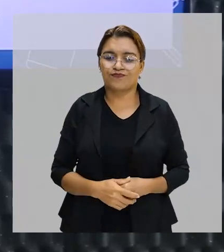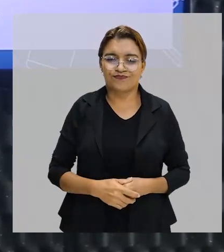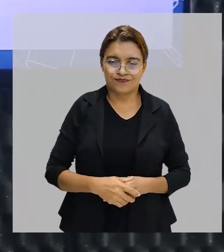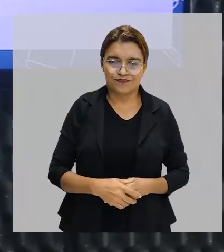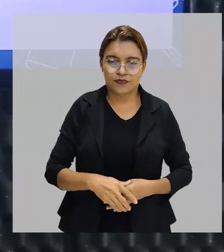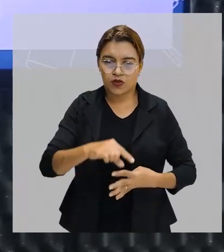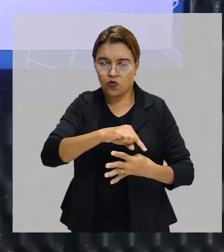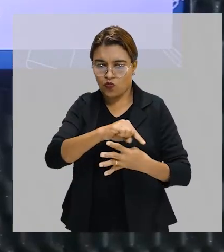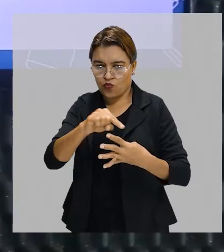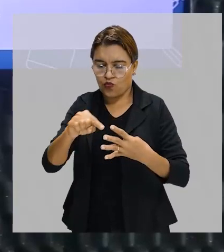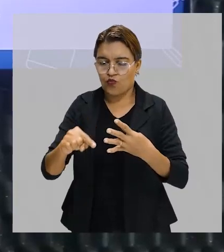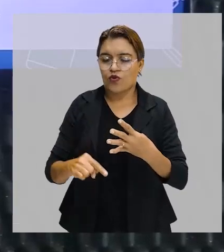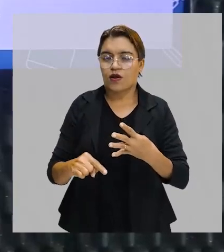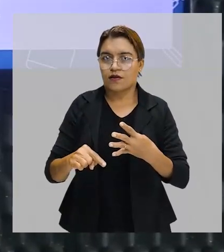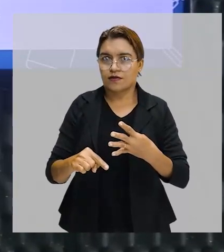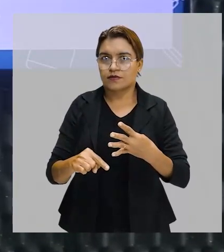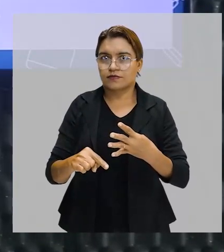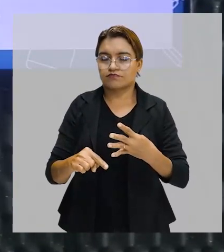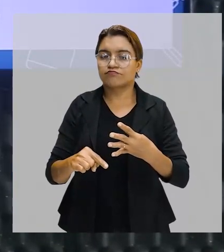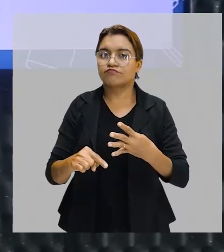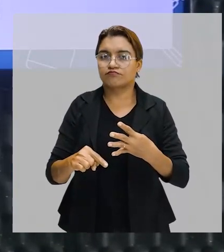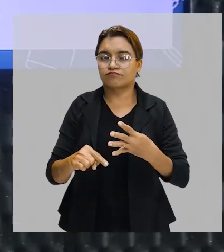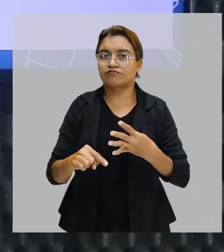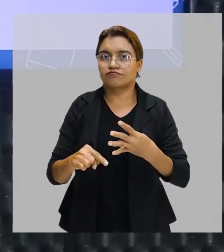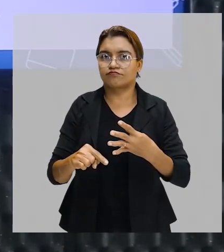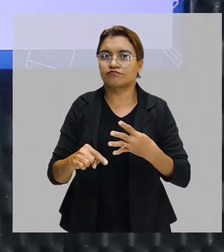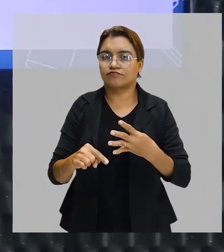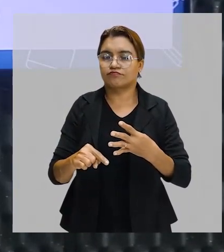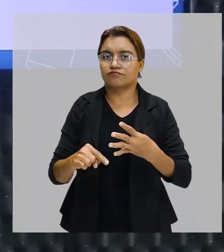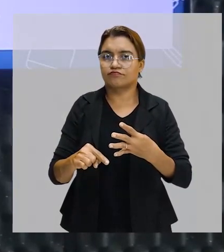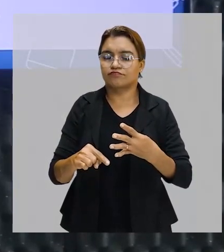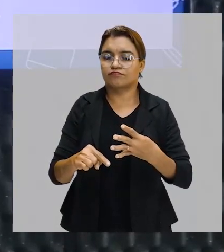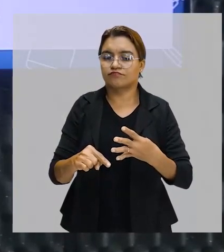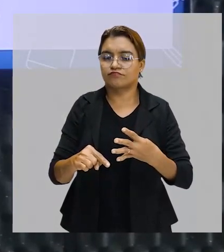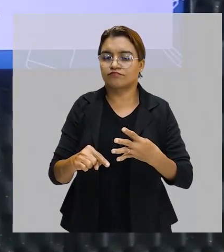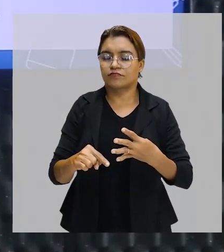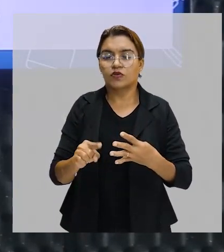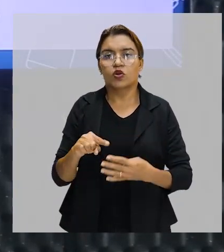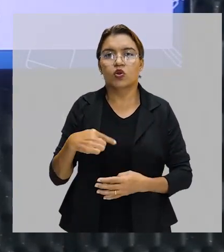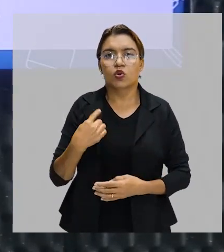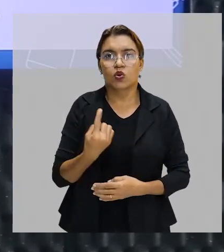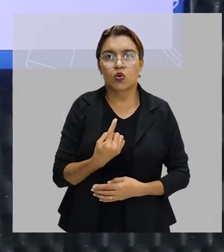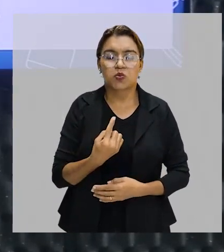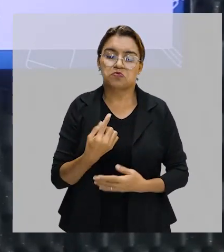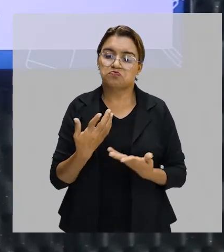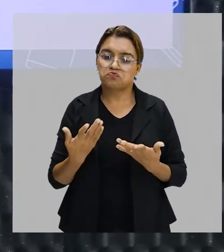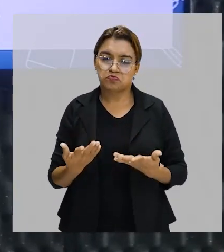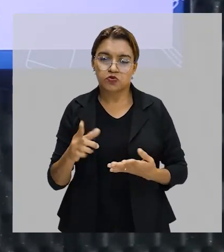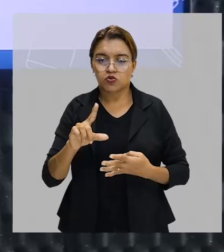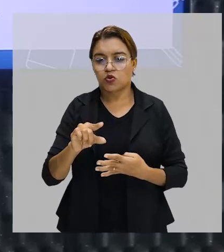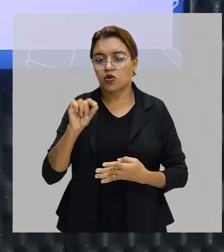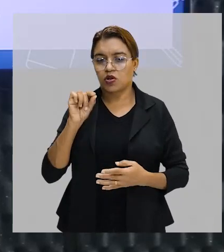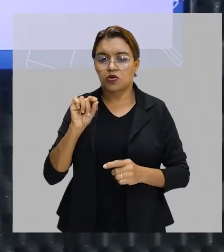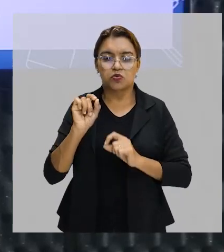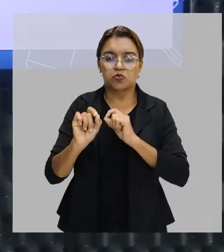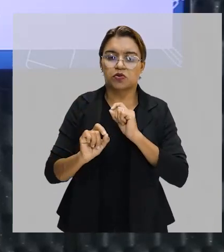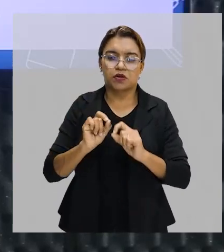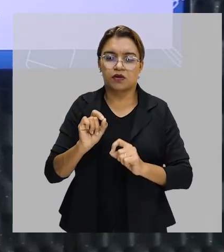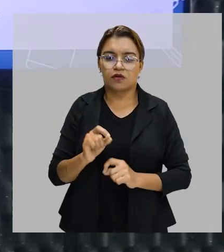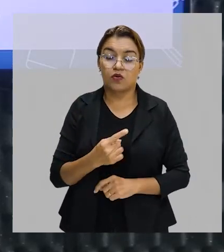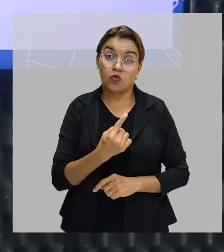quatro assertivas, o que a gente pode considerar? Tá bom? Só 1 e